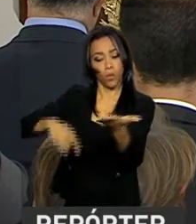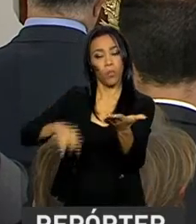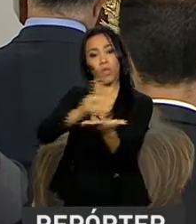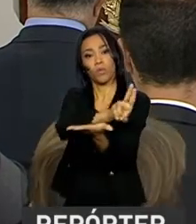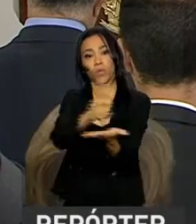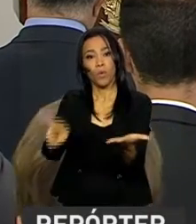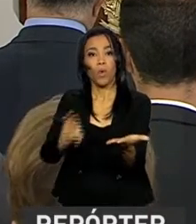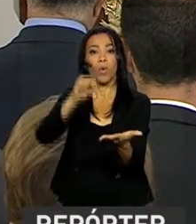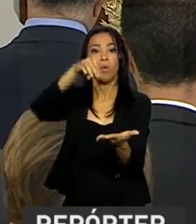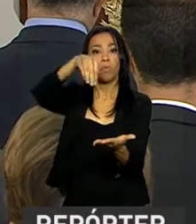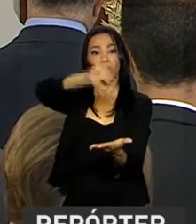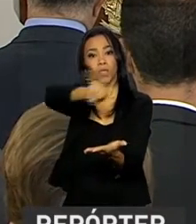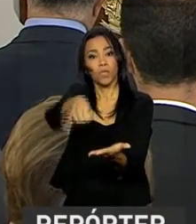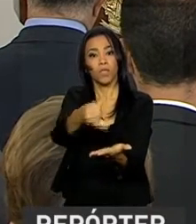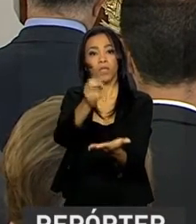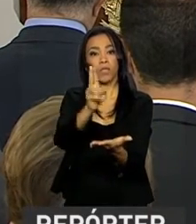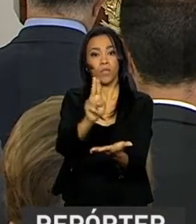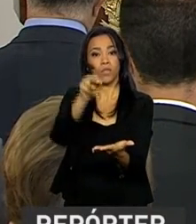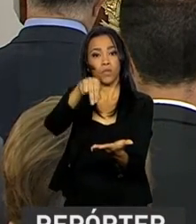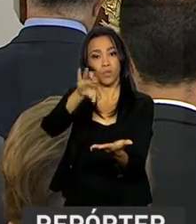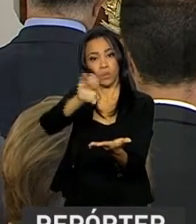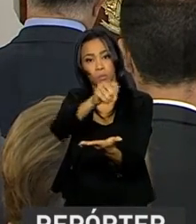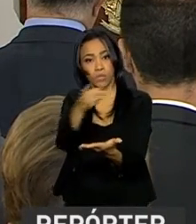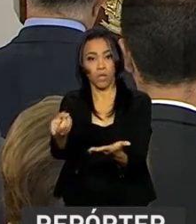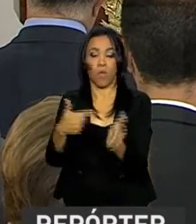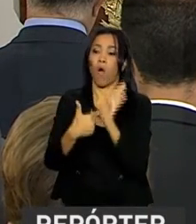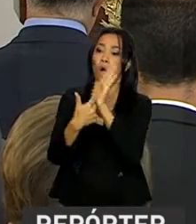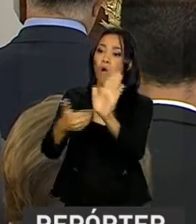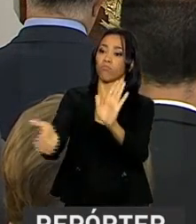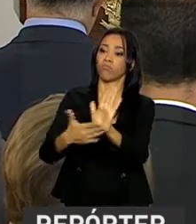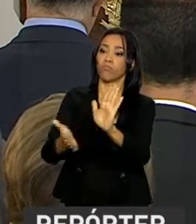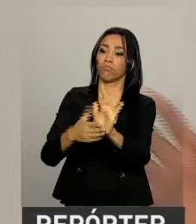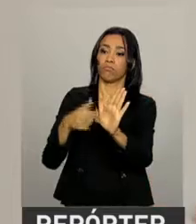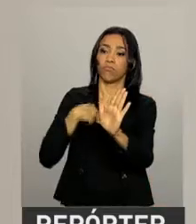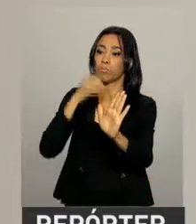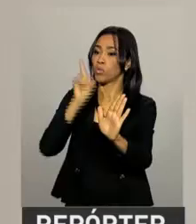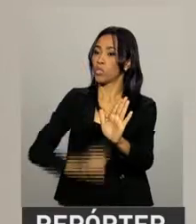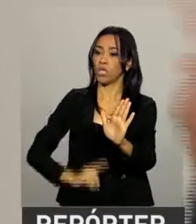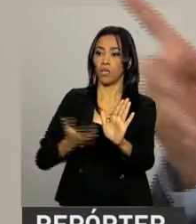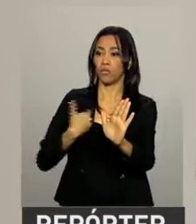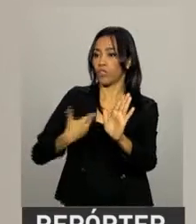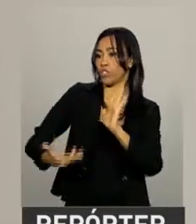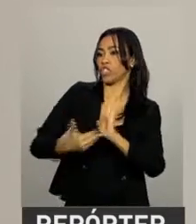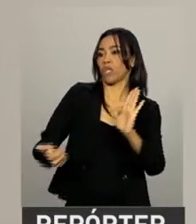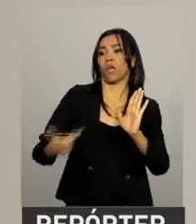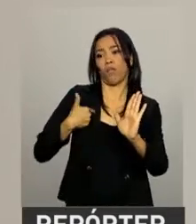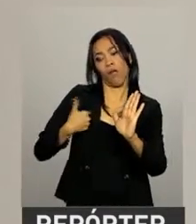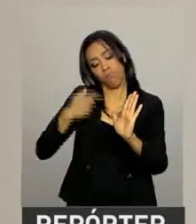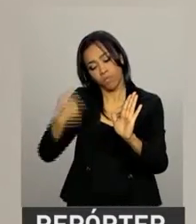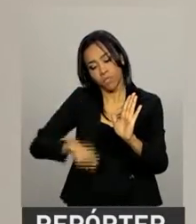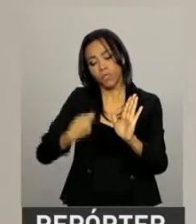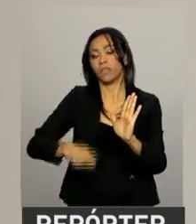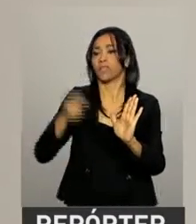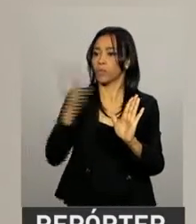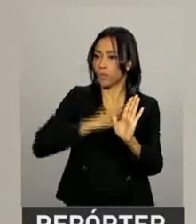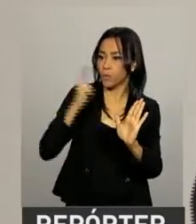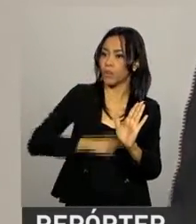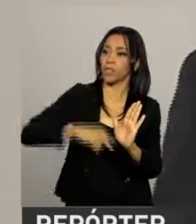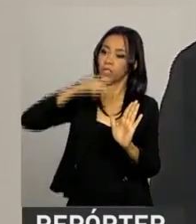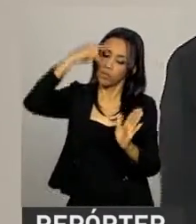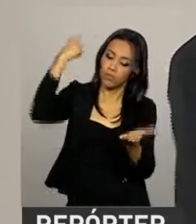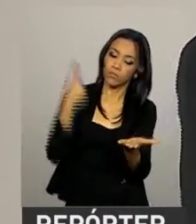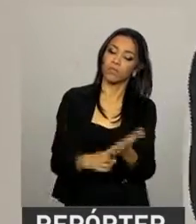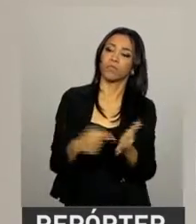para ir ao judiciário e dizer: olha aqui, eu não estou recebendo plenamente os meus direitos, portanto é preciso regulamentar esta matéria. Em face da